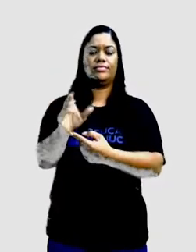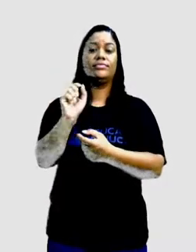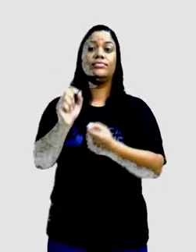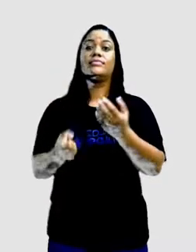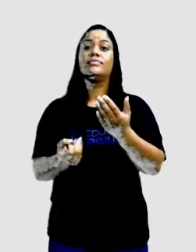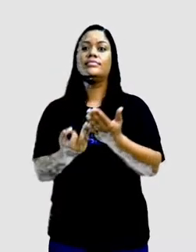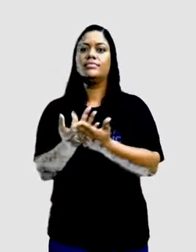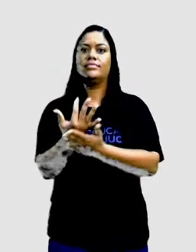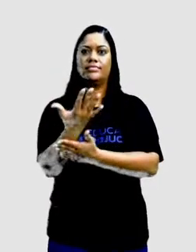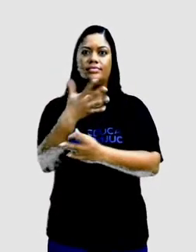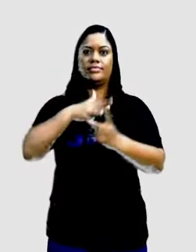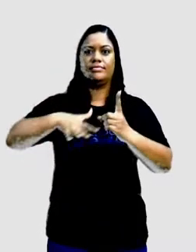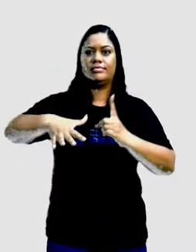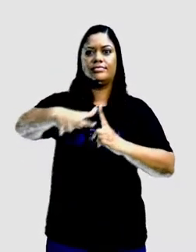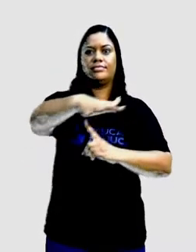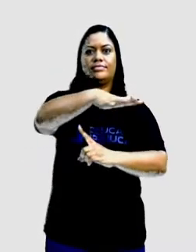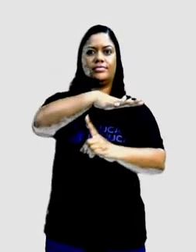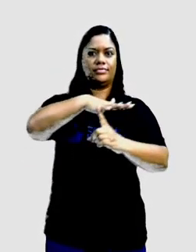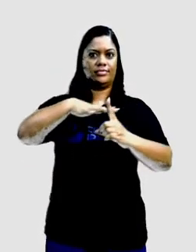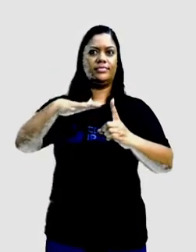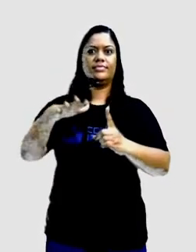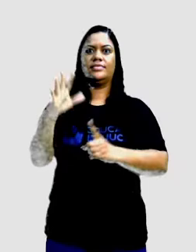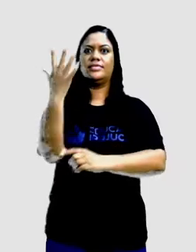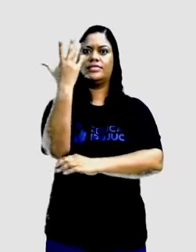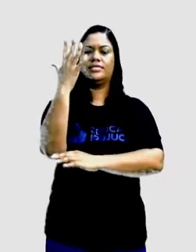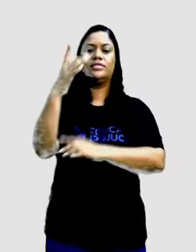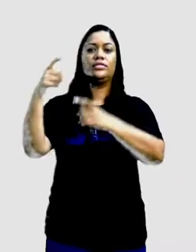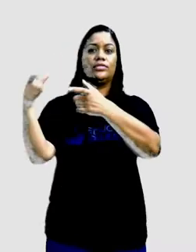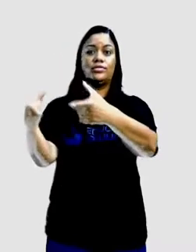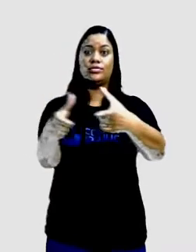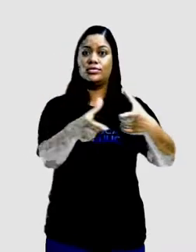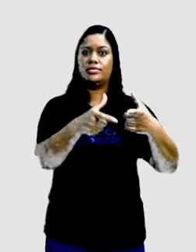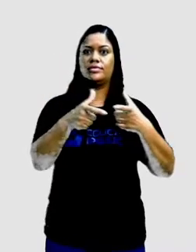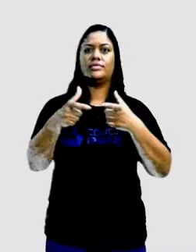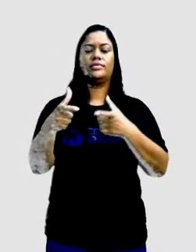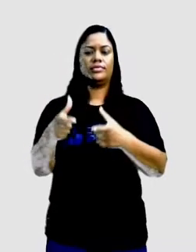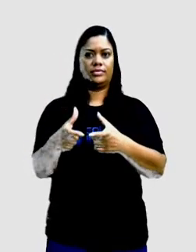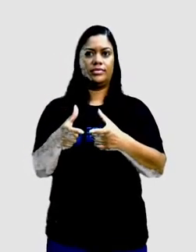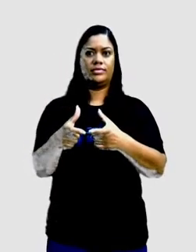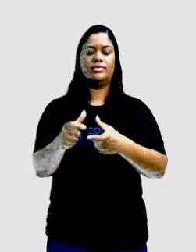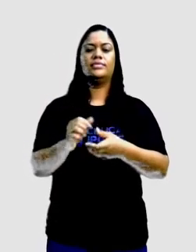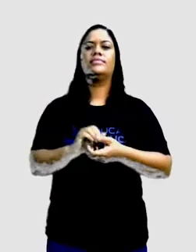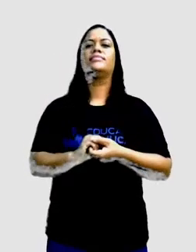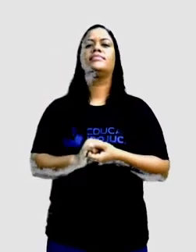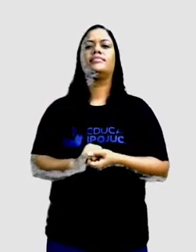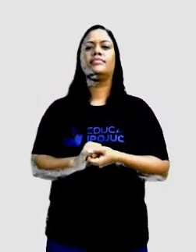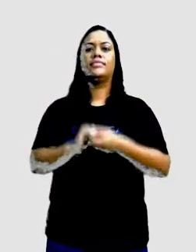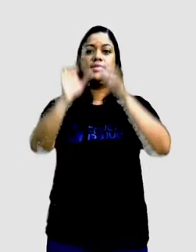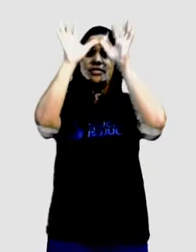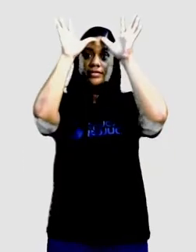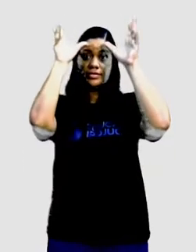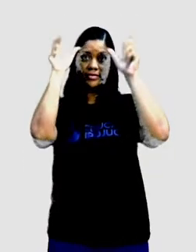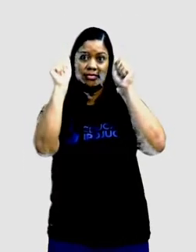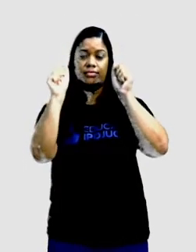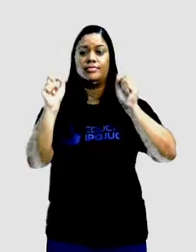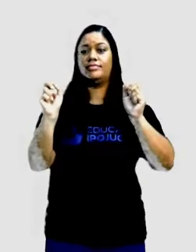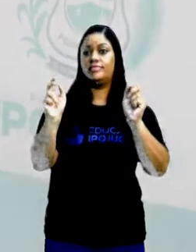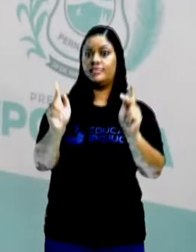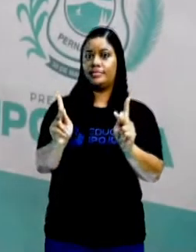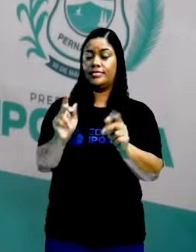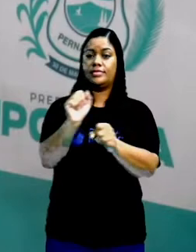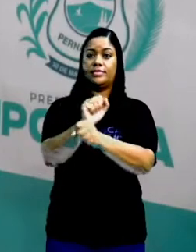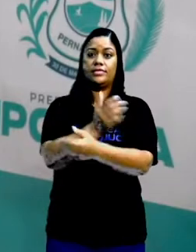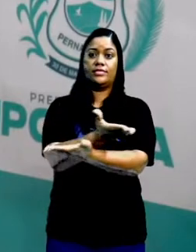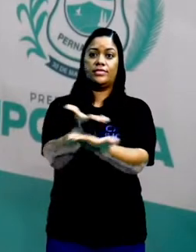né a destruição aí de árvores e áreas principalmente na região Amazônica Ok então espero que